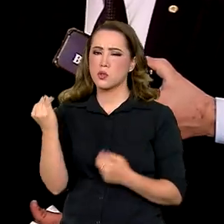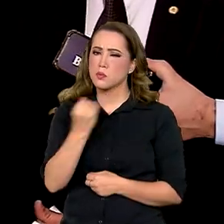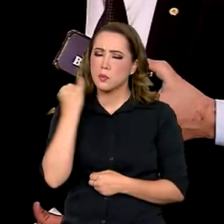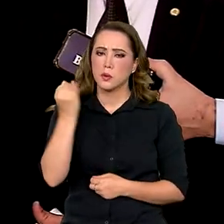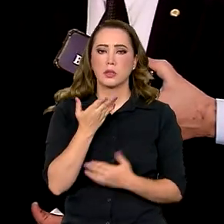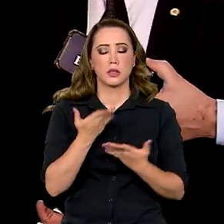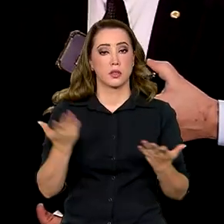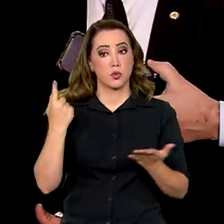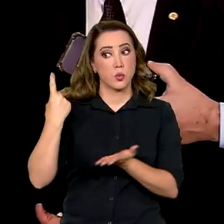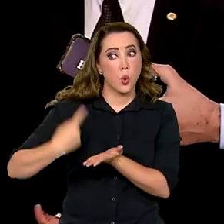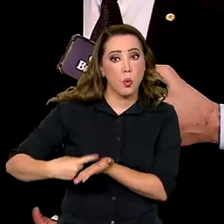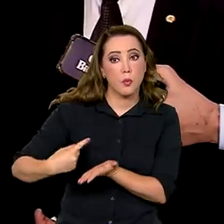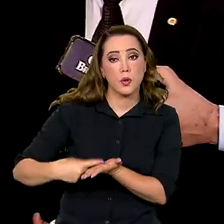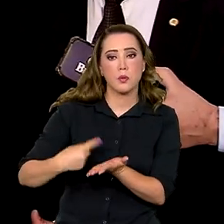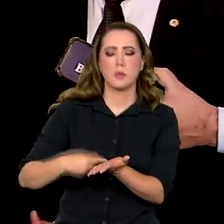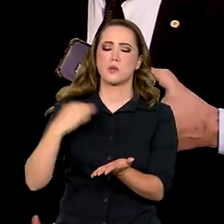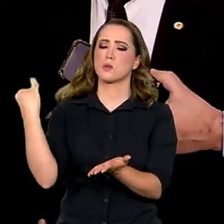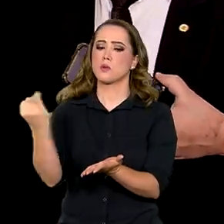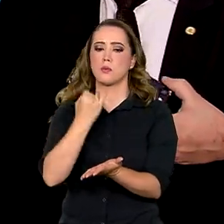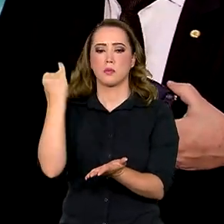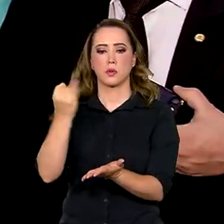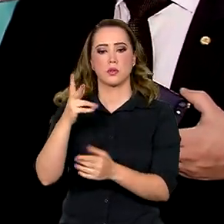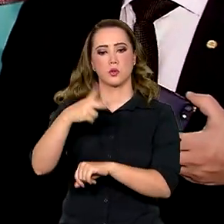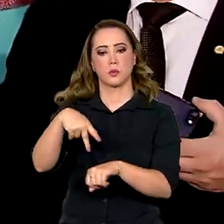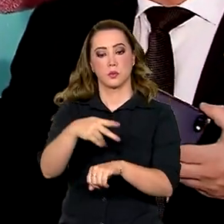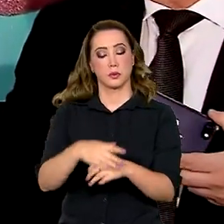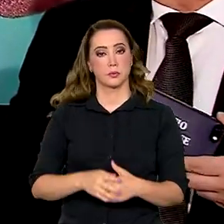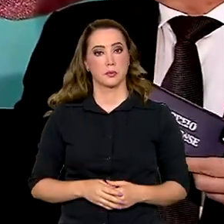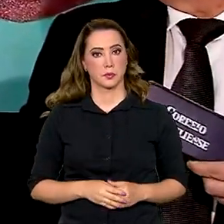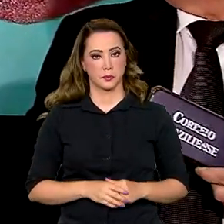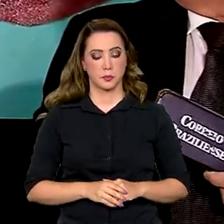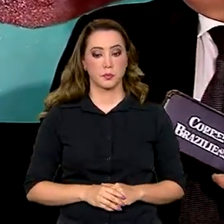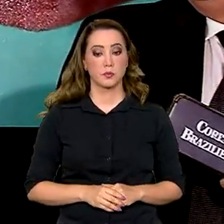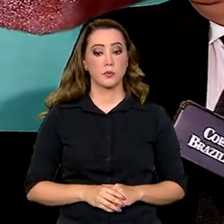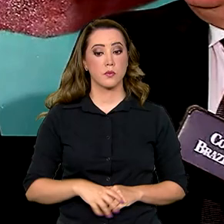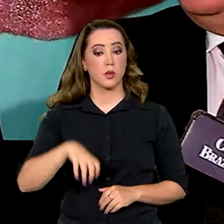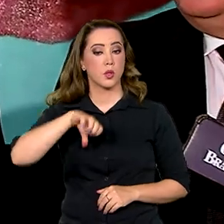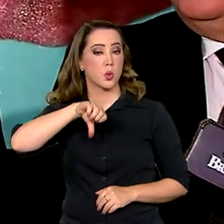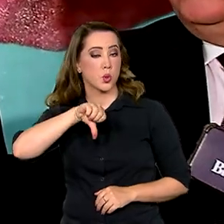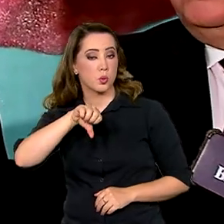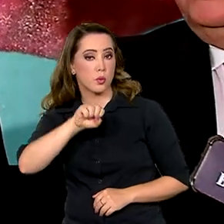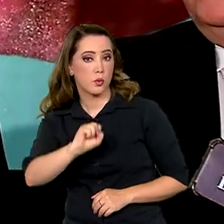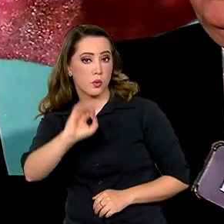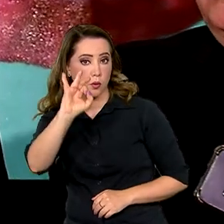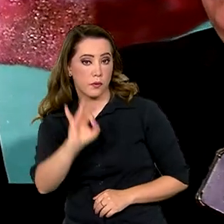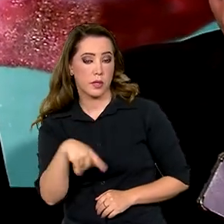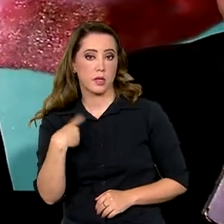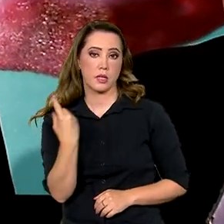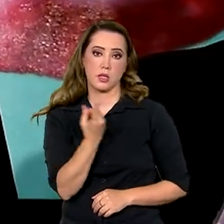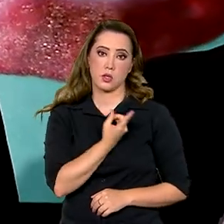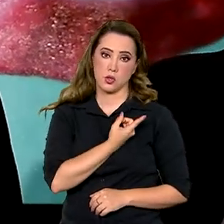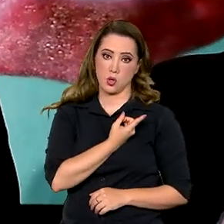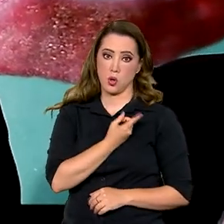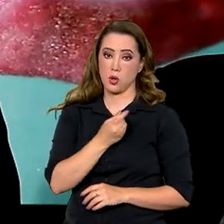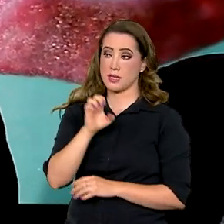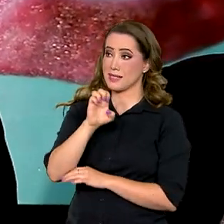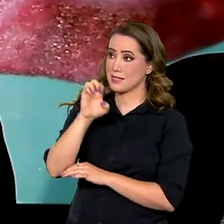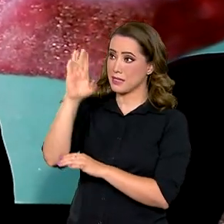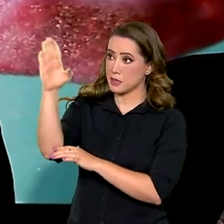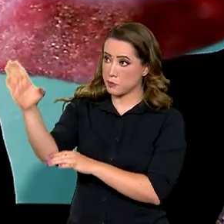para uma agenda tão importante para o país 98% das nossas exportações